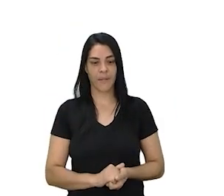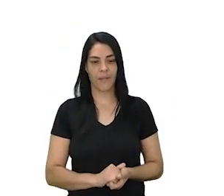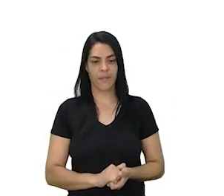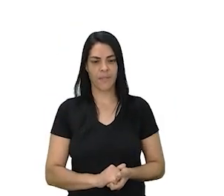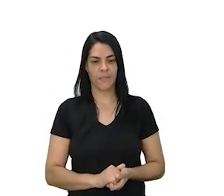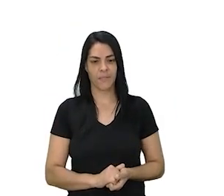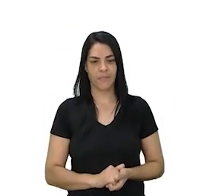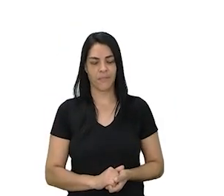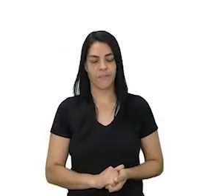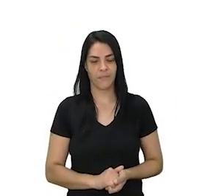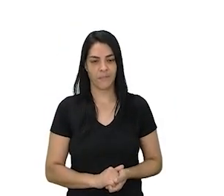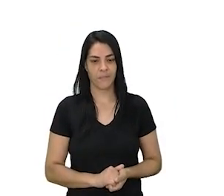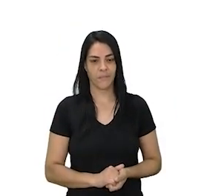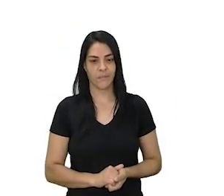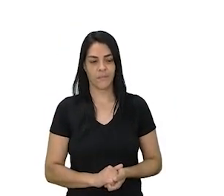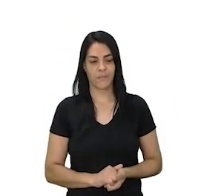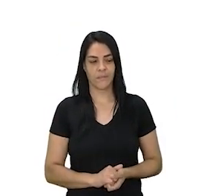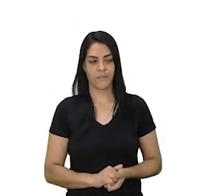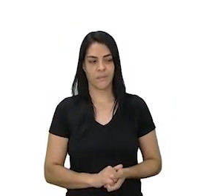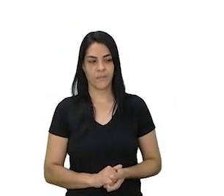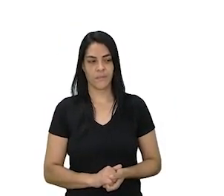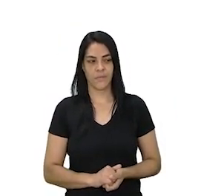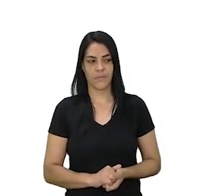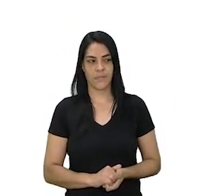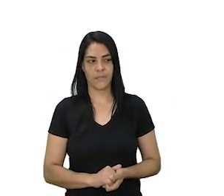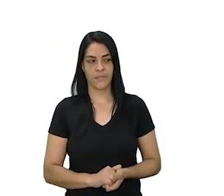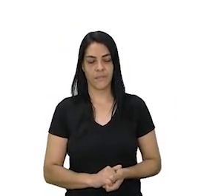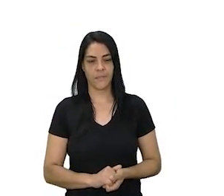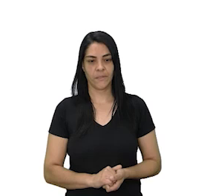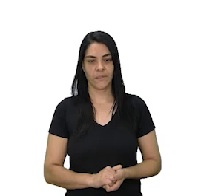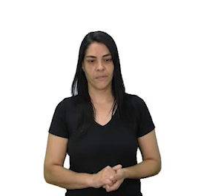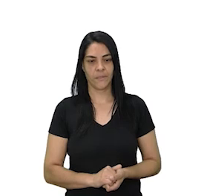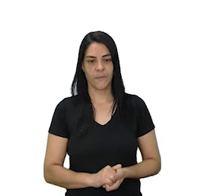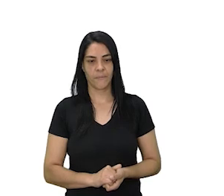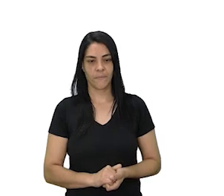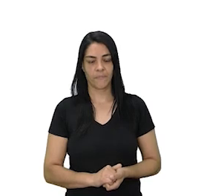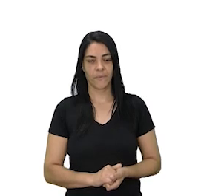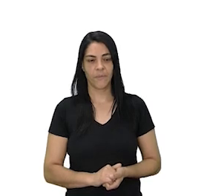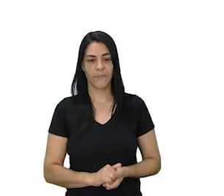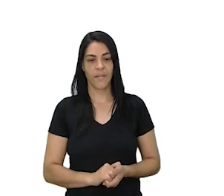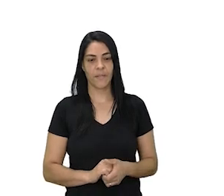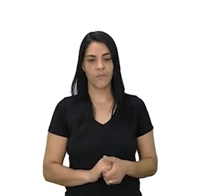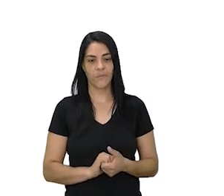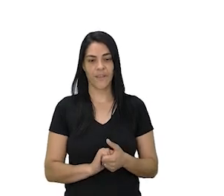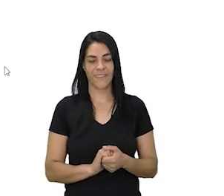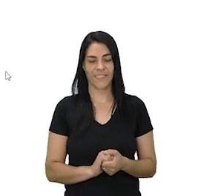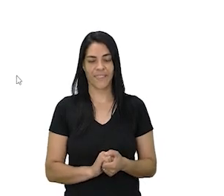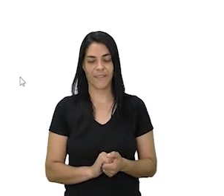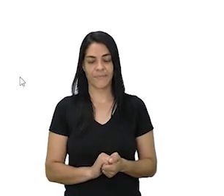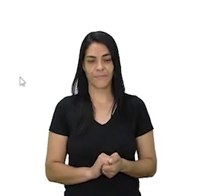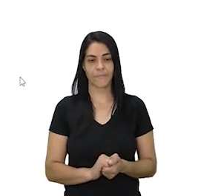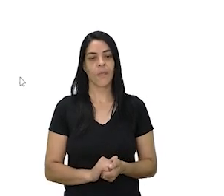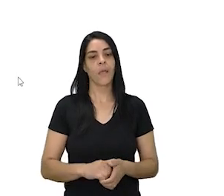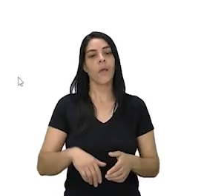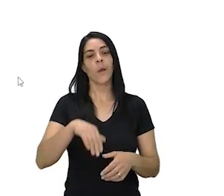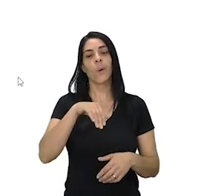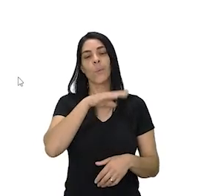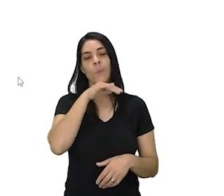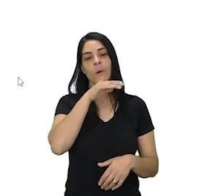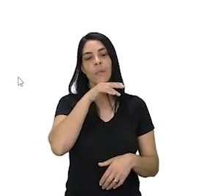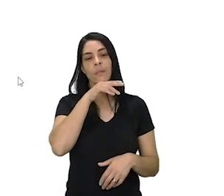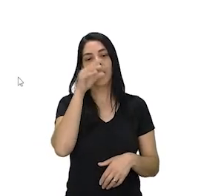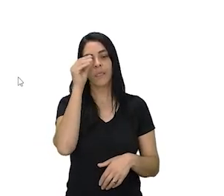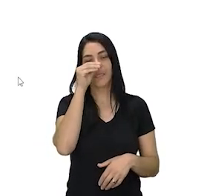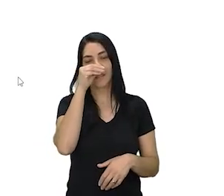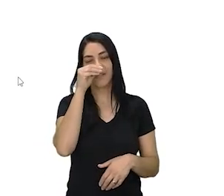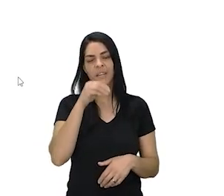lado do porco-espinho, passando pelo canguru e chegando até o nosso bicho preguiça. Então, o